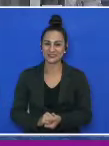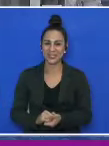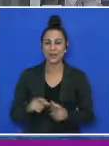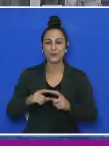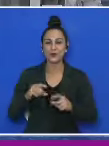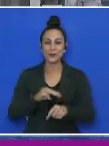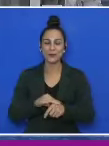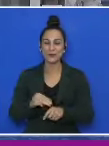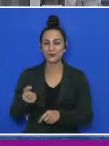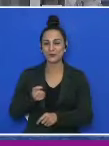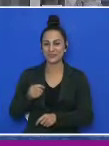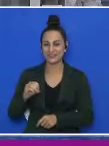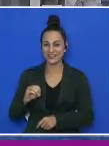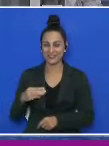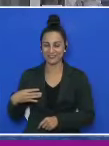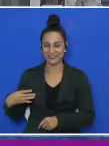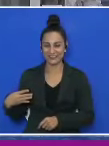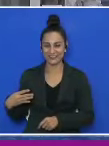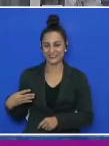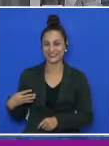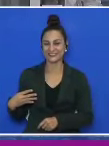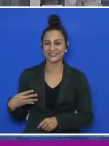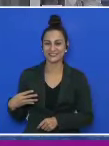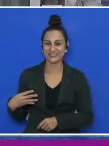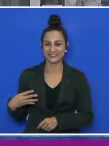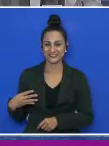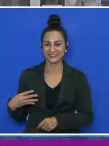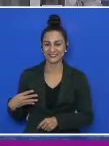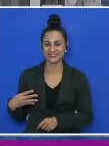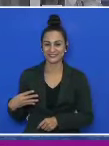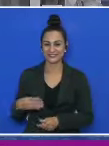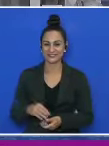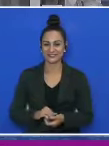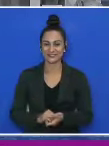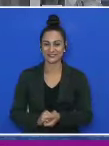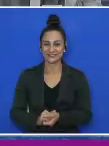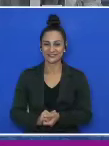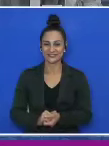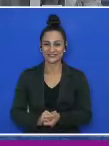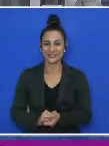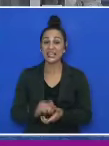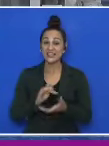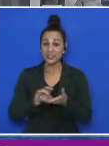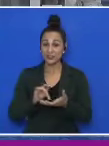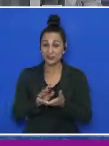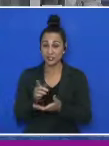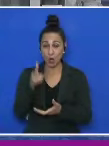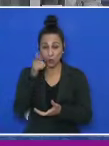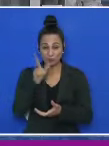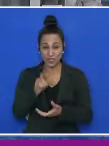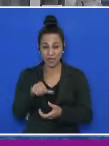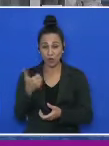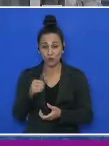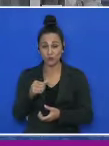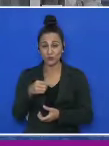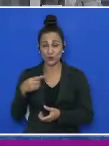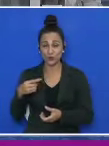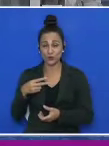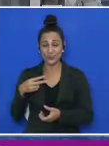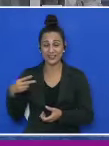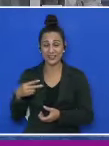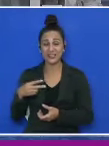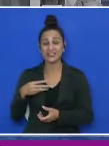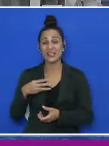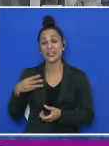Bola marrom, número 04. Marrom, 04. Na Loto Fácil você ganha acertando 11, 12,